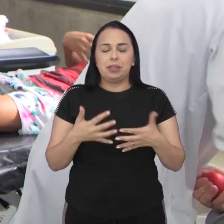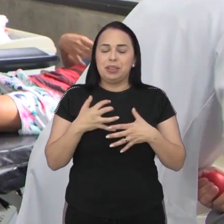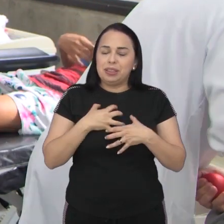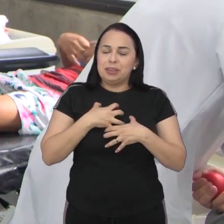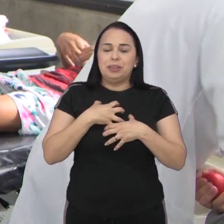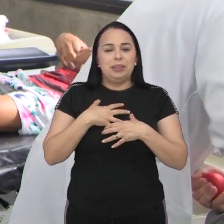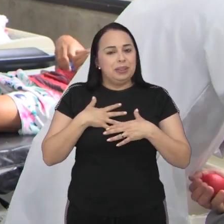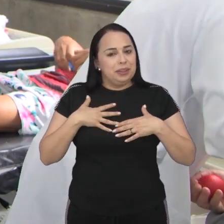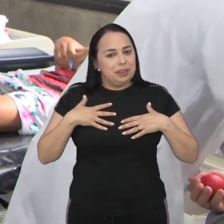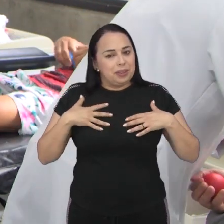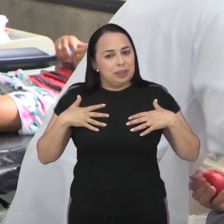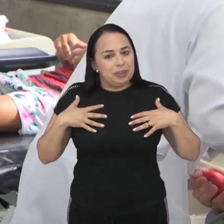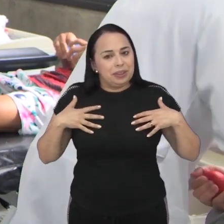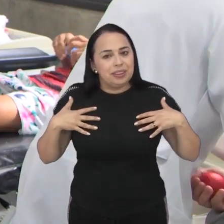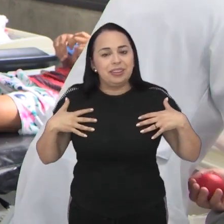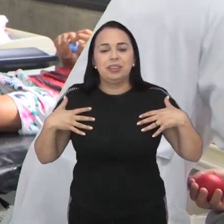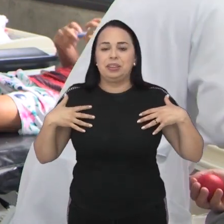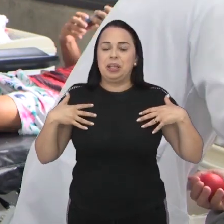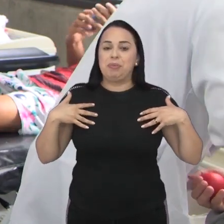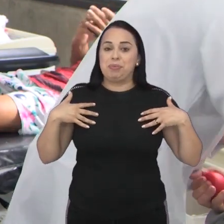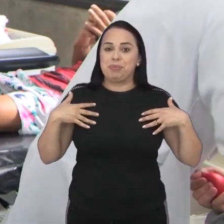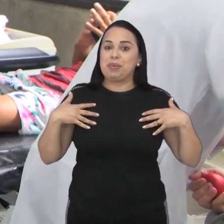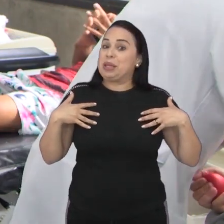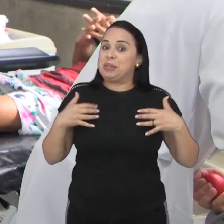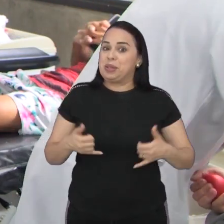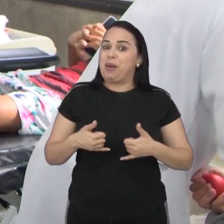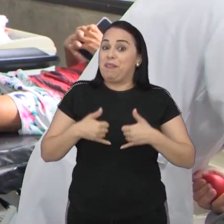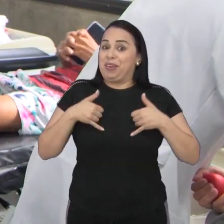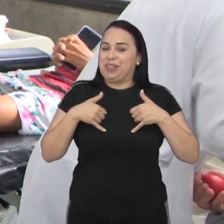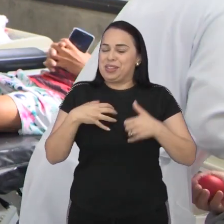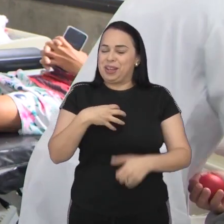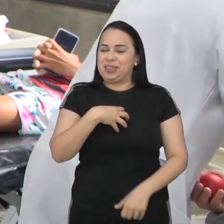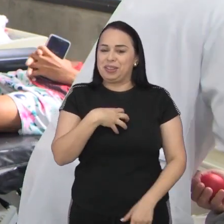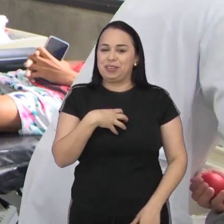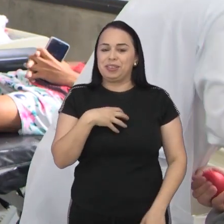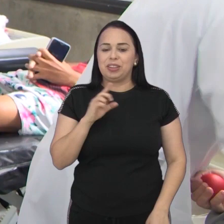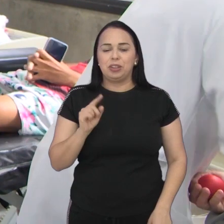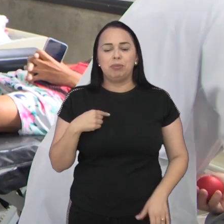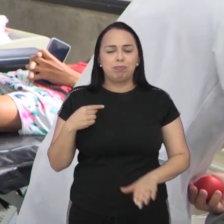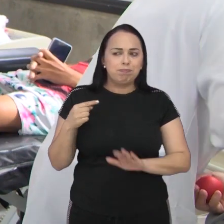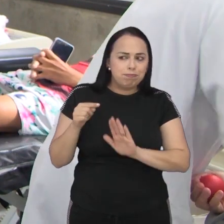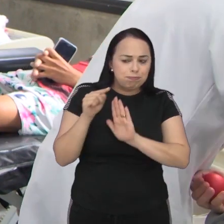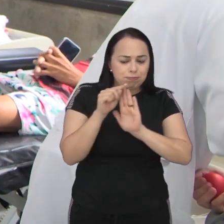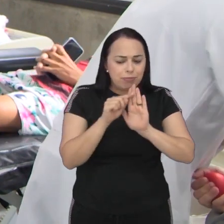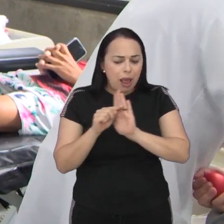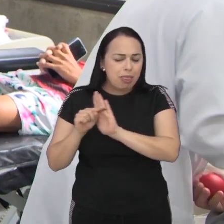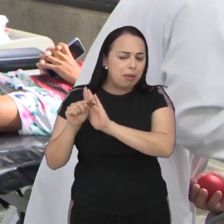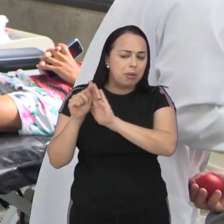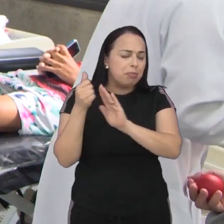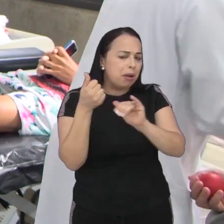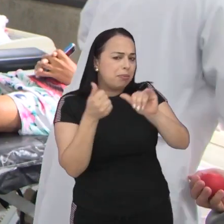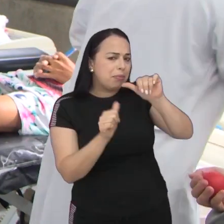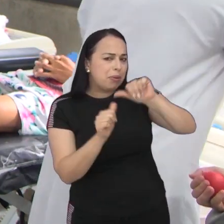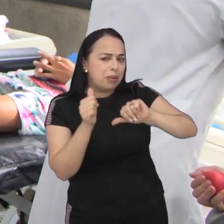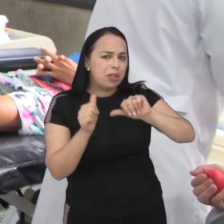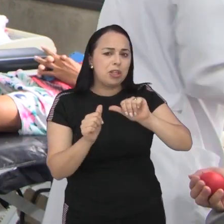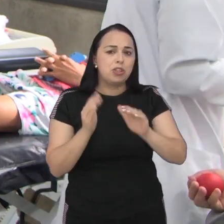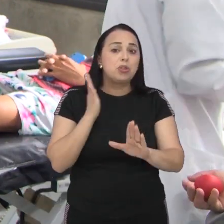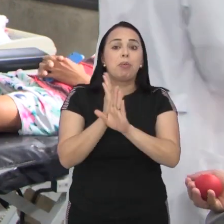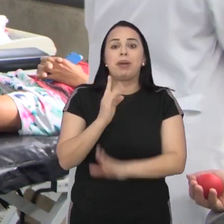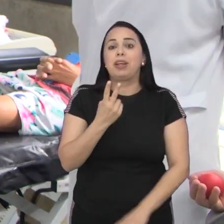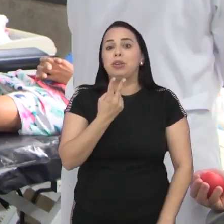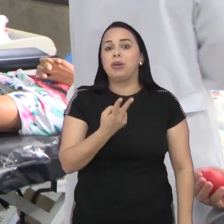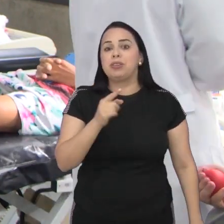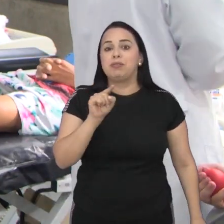muito gratificante para nós, né? Muito motivo de orgulho mesmo, que nós fizemos uma avaliação e detectamos